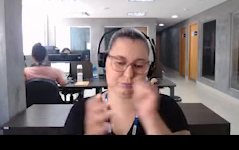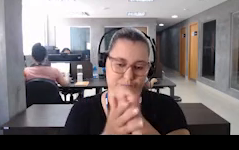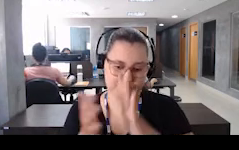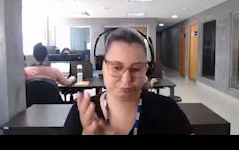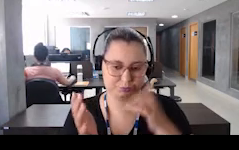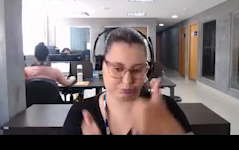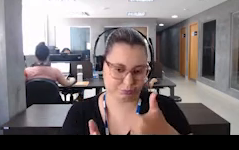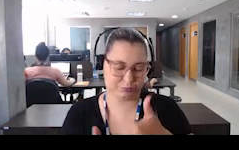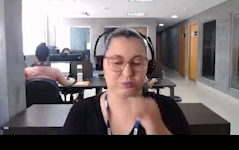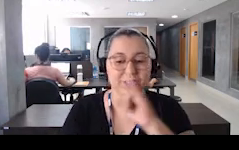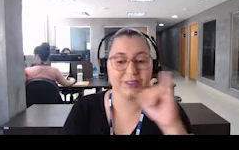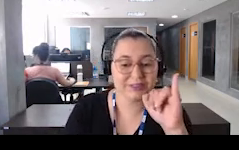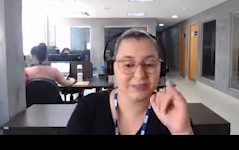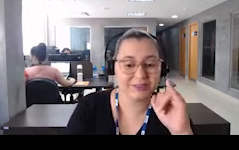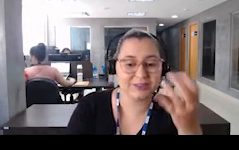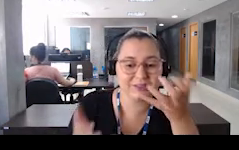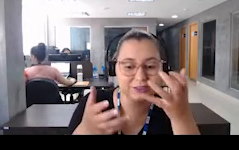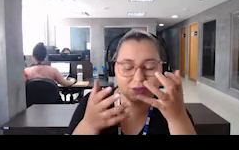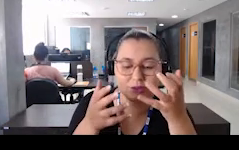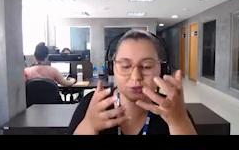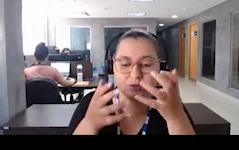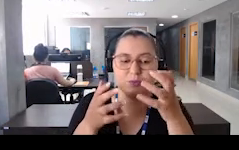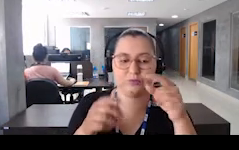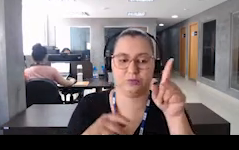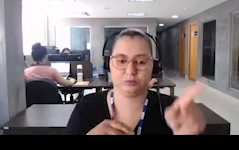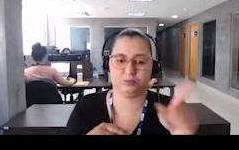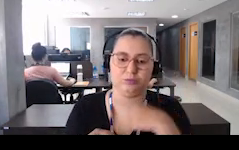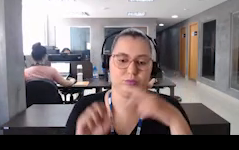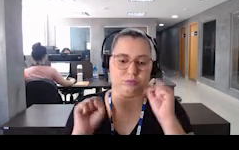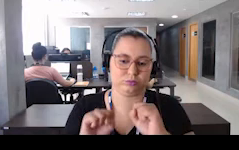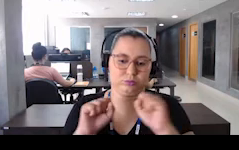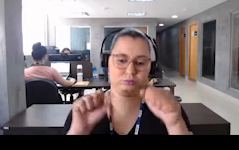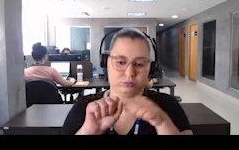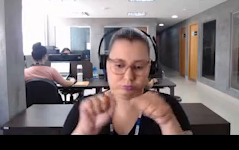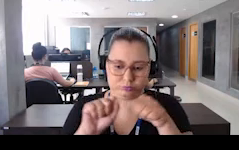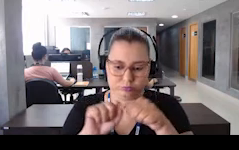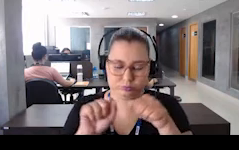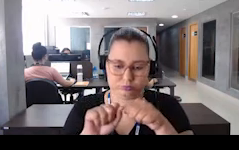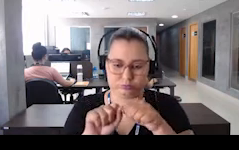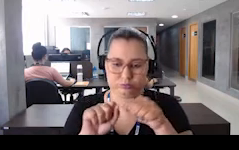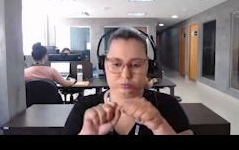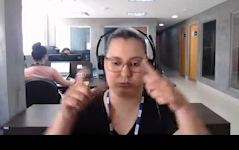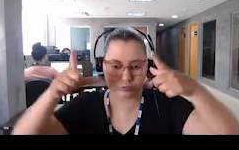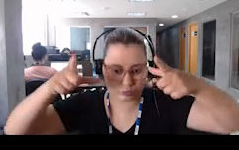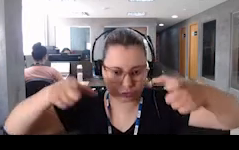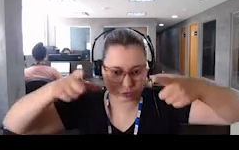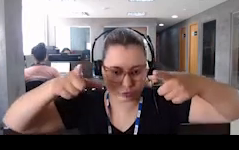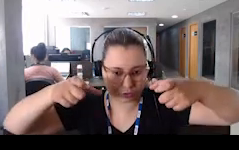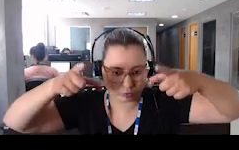atividade. Se vocês não quiserem Beleza. enviar o arquivo, que nem eu estou mostrando aqui, se vocês quiserem fazer à mão,